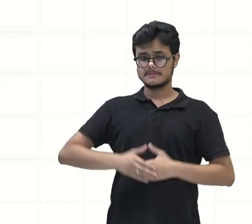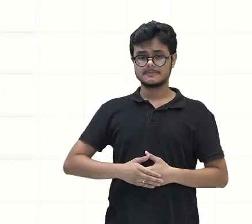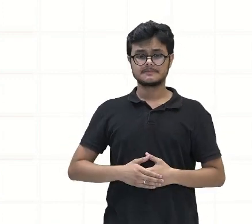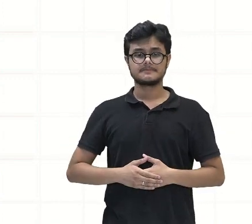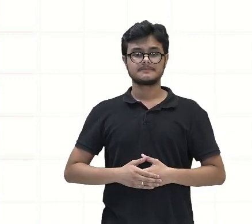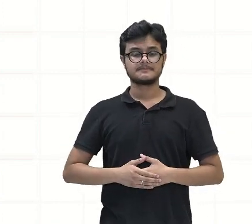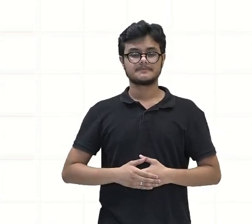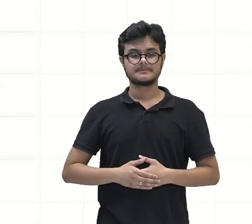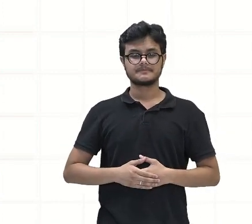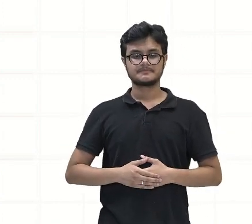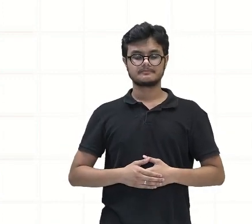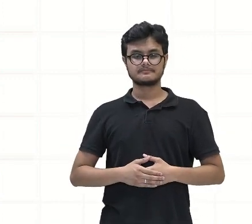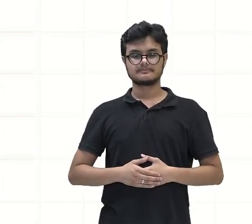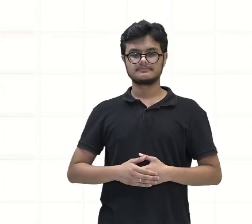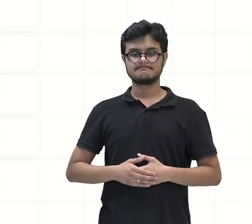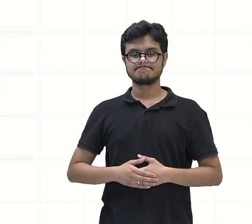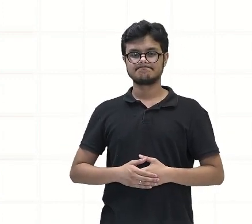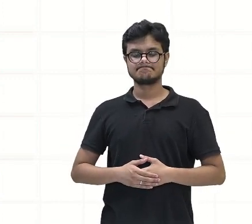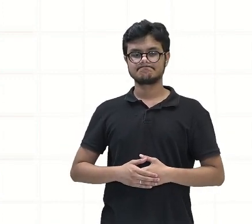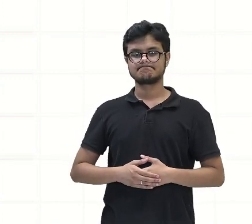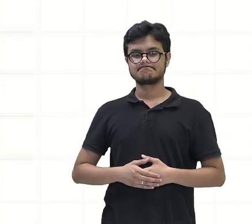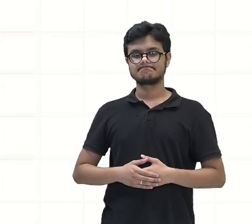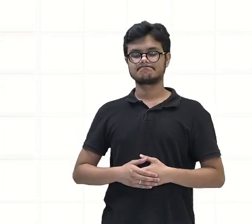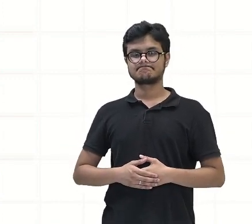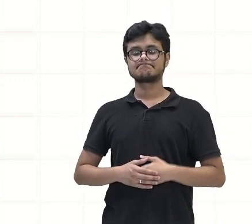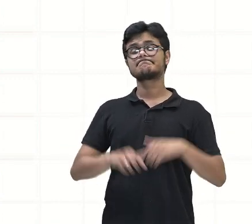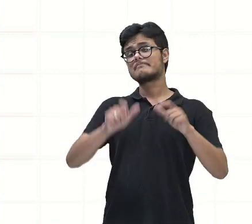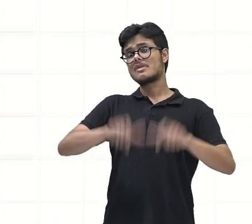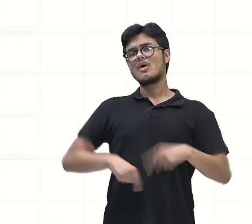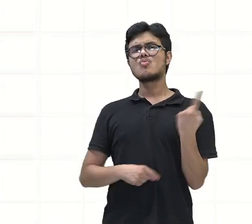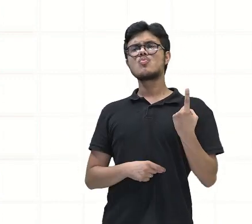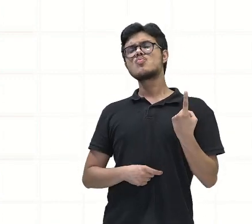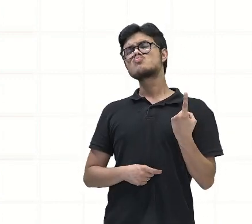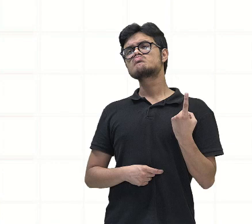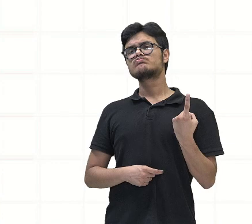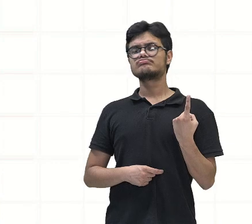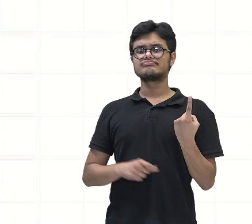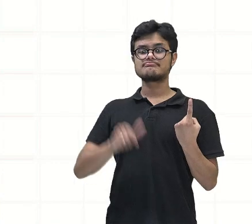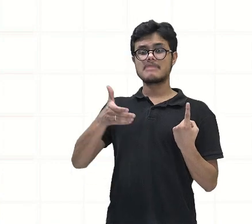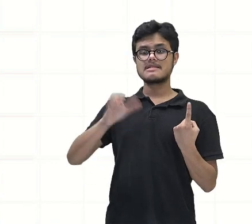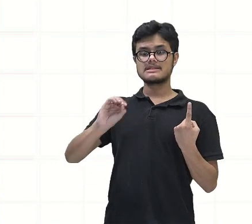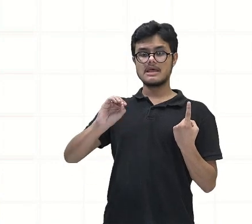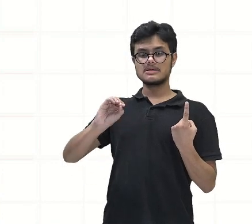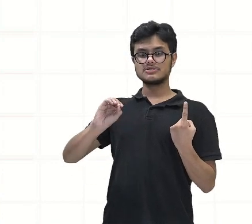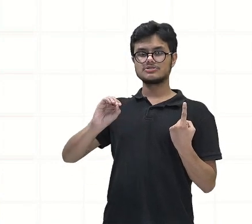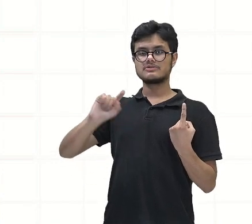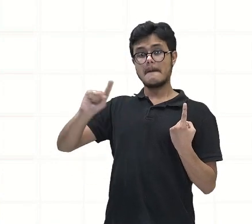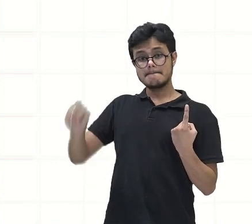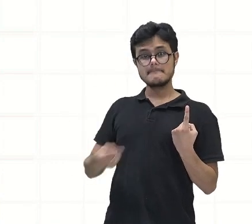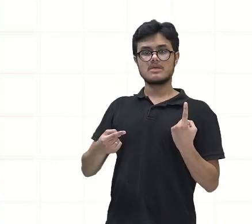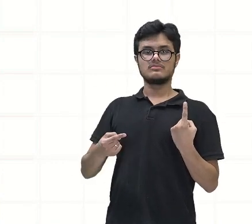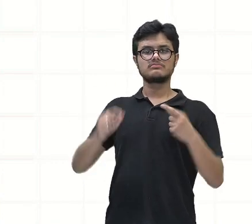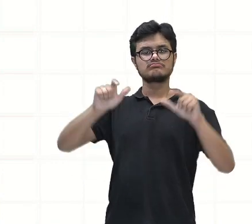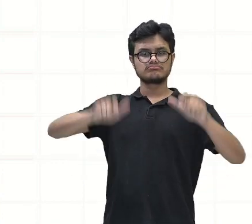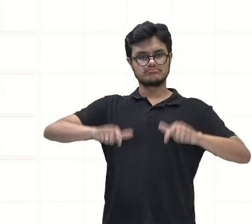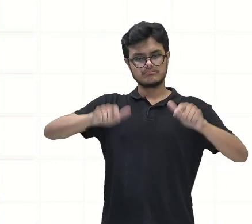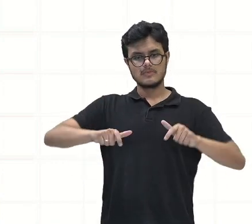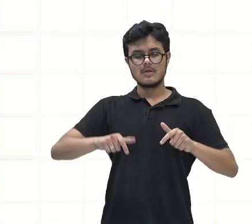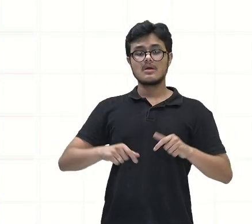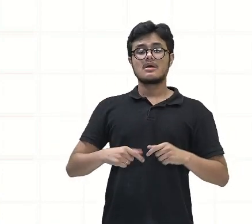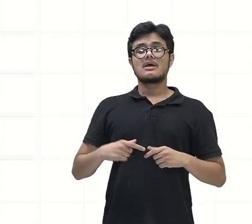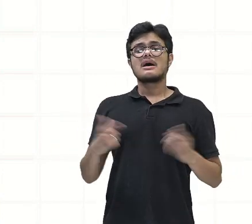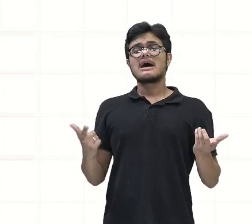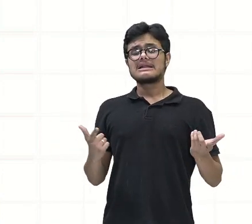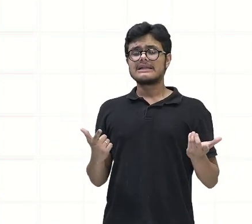eh uma uma área colhida que vai de um a 10.000 hectares e vai até aqui